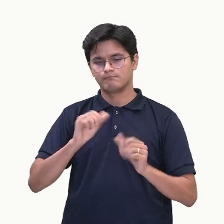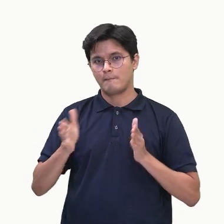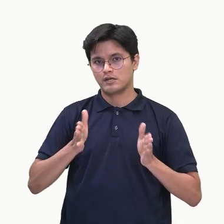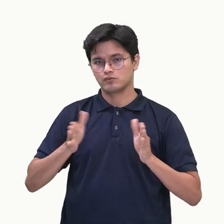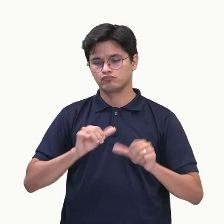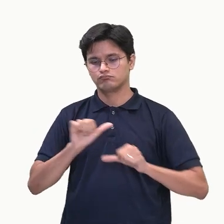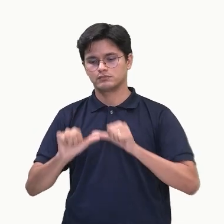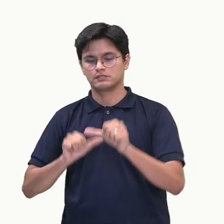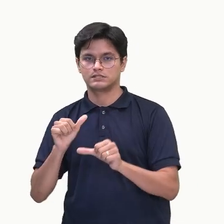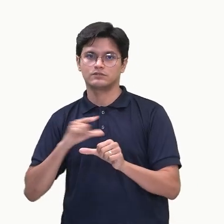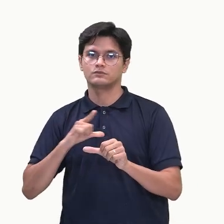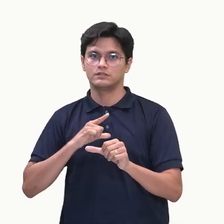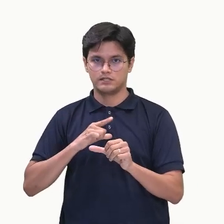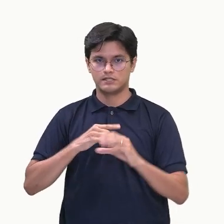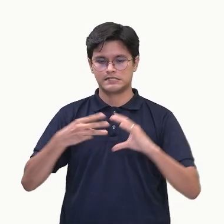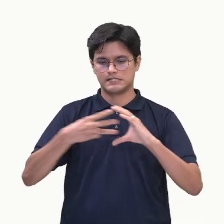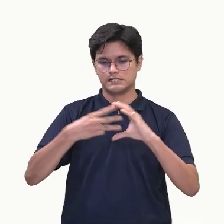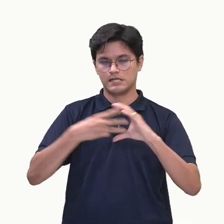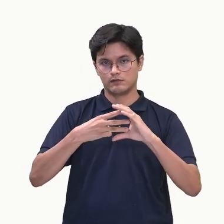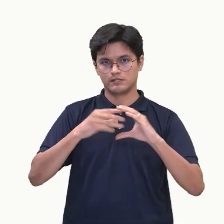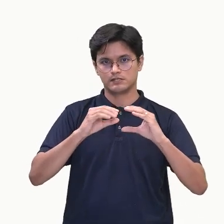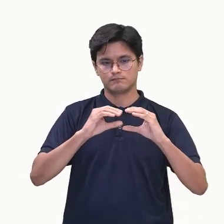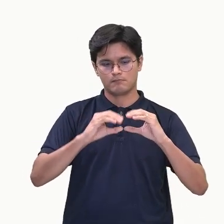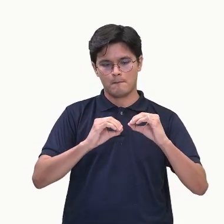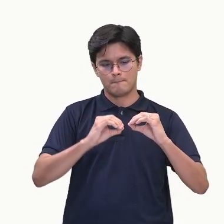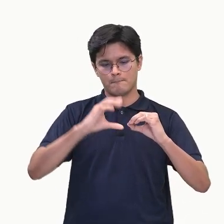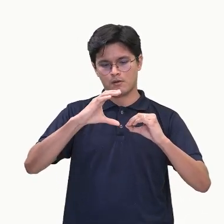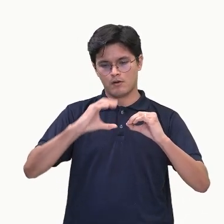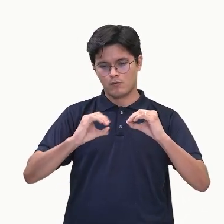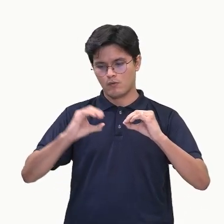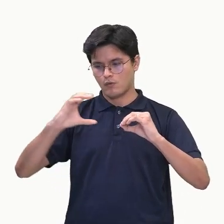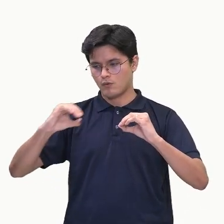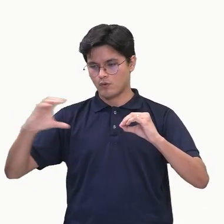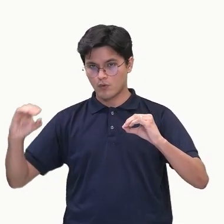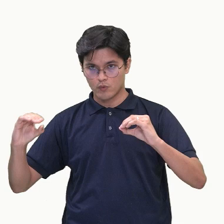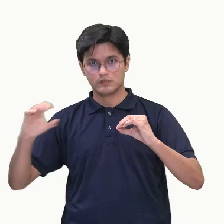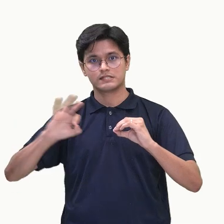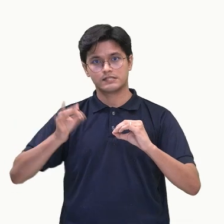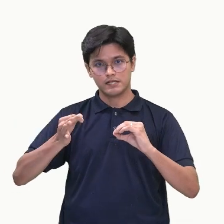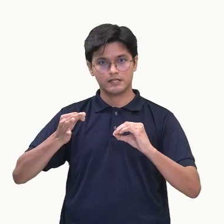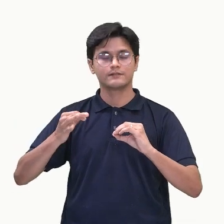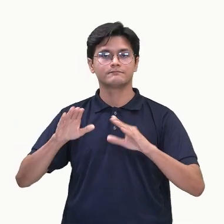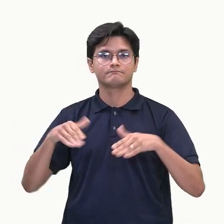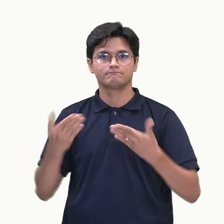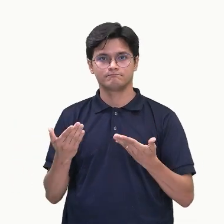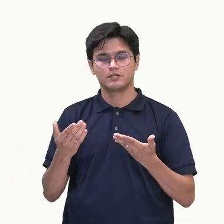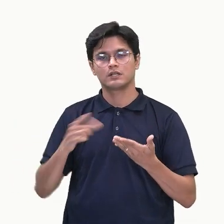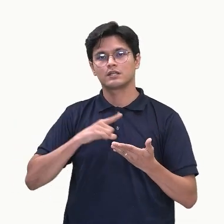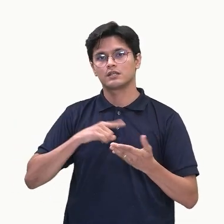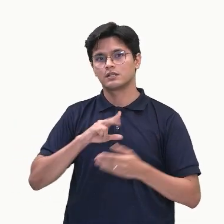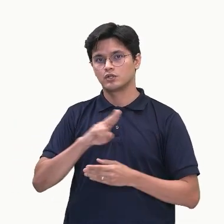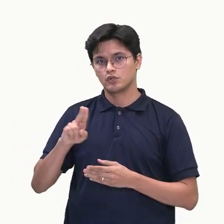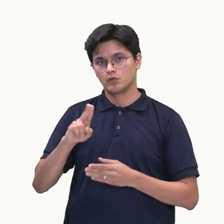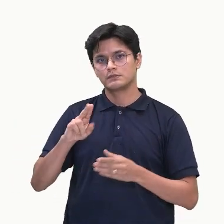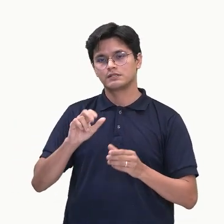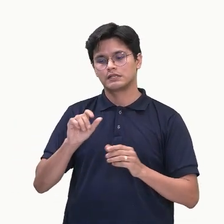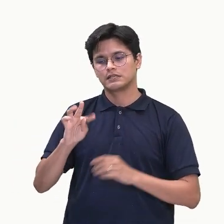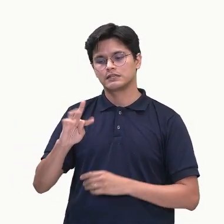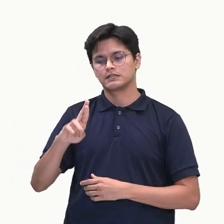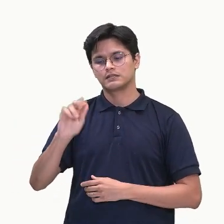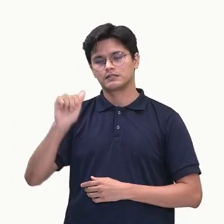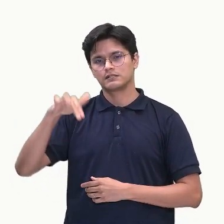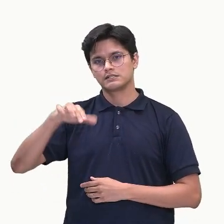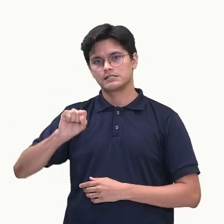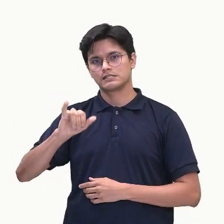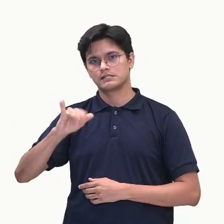tamanhos diferenciados, né? Encontram-se aí posições diferentes. E aí a gente chama, então, de transição. Esse aqui a gente vai